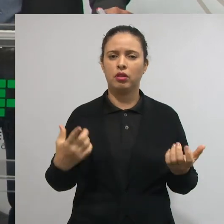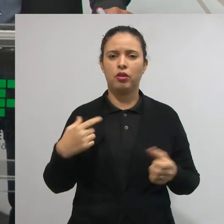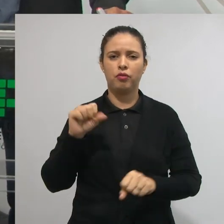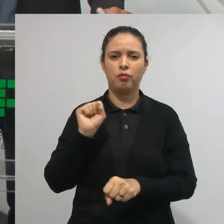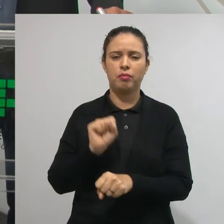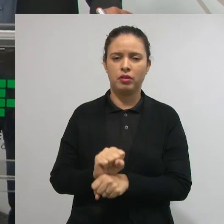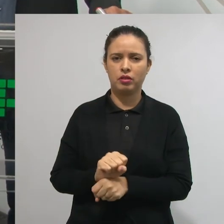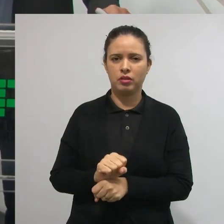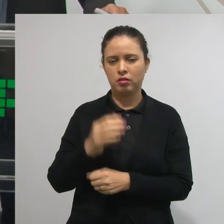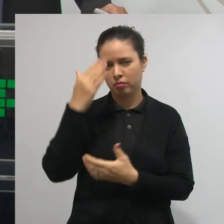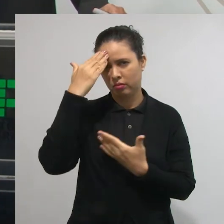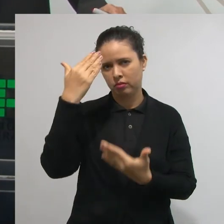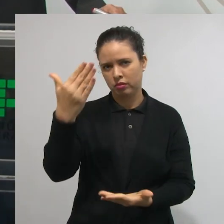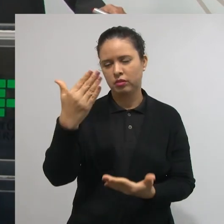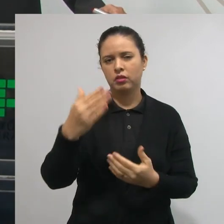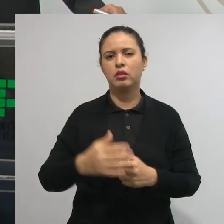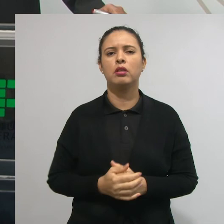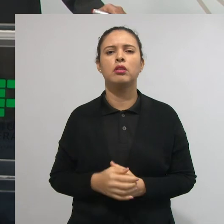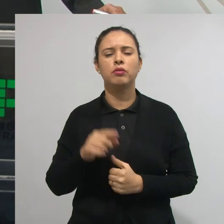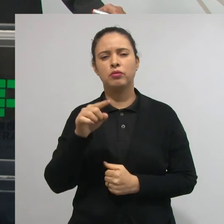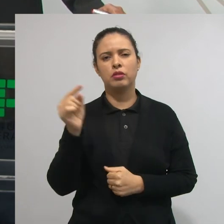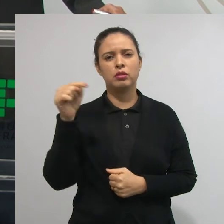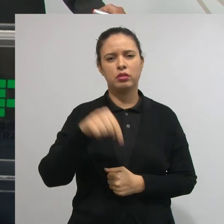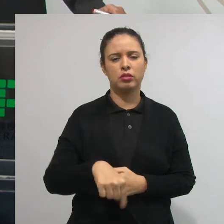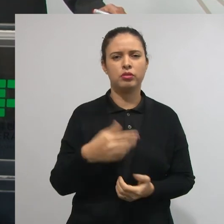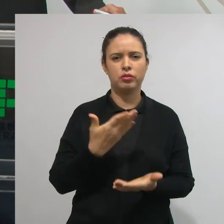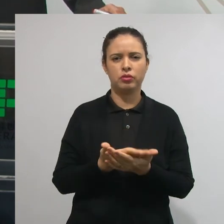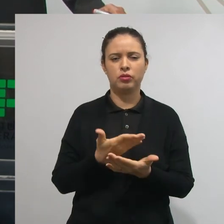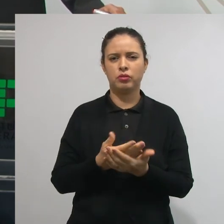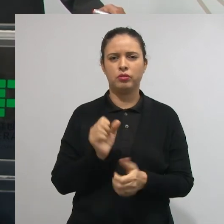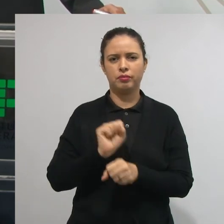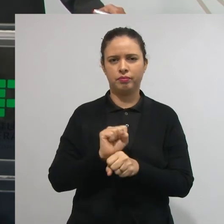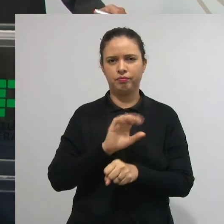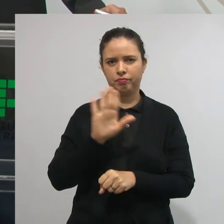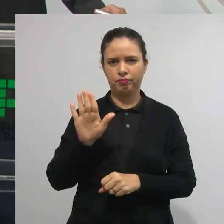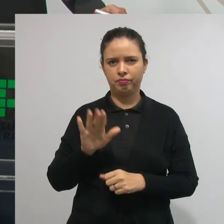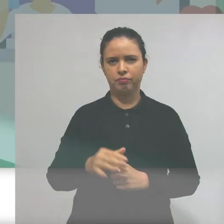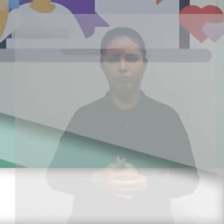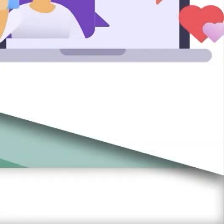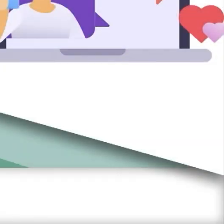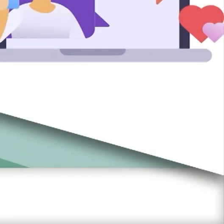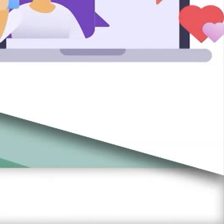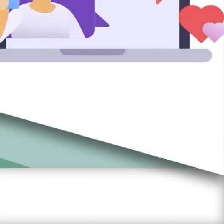por aqui, te agradeço a tua participação nessa aula e te aguardo até mais.